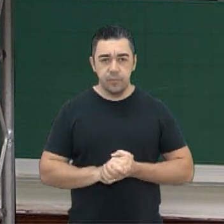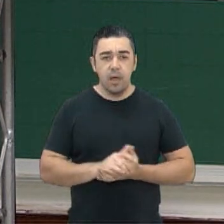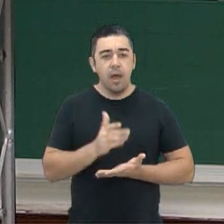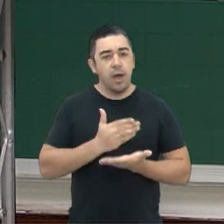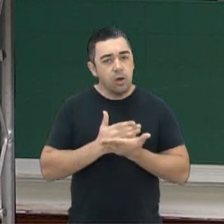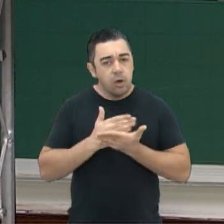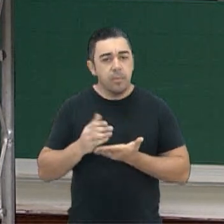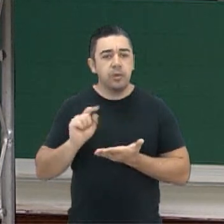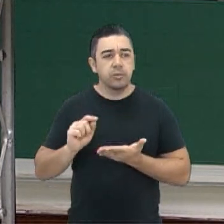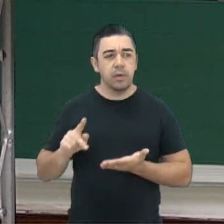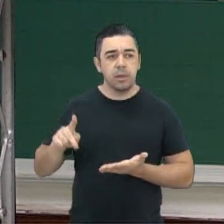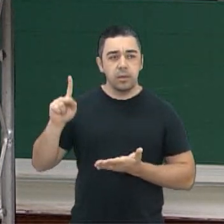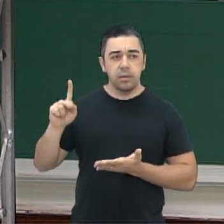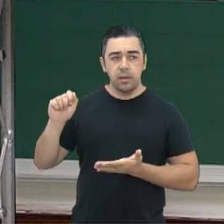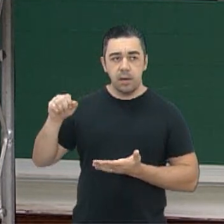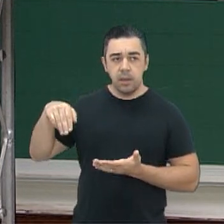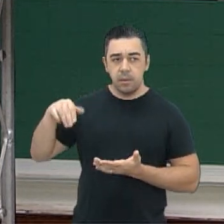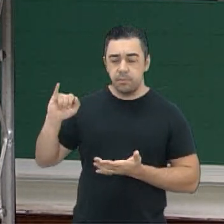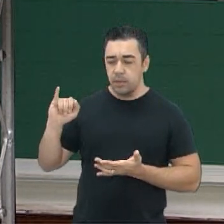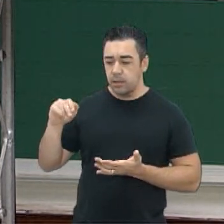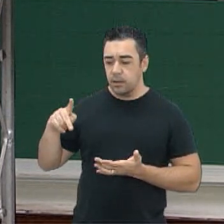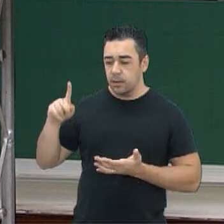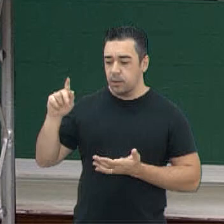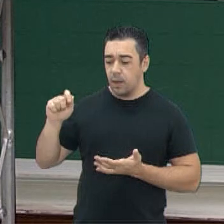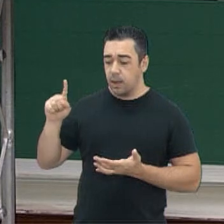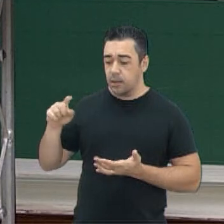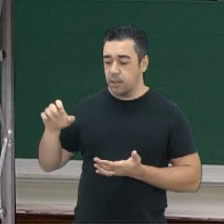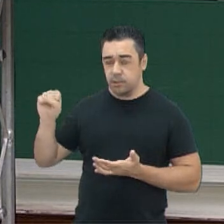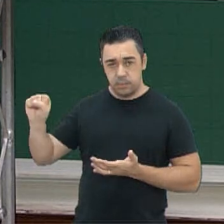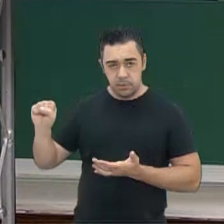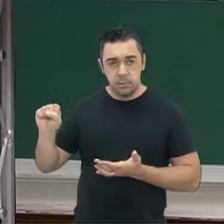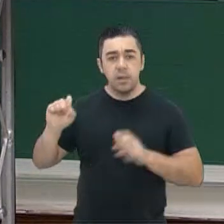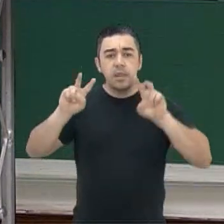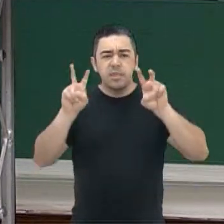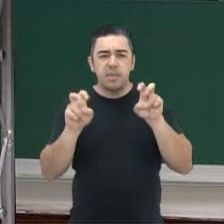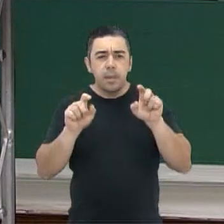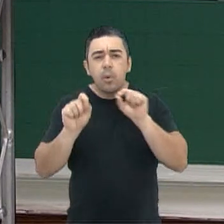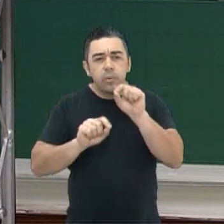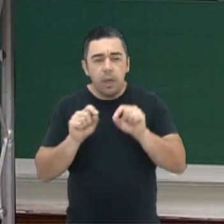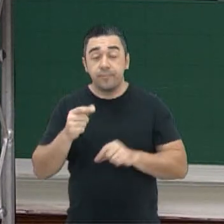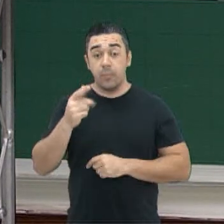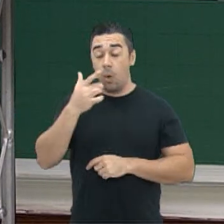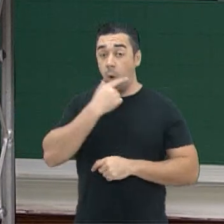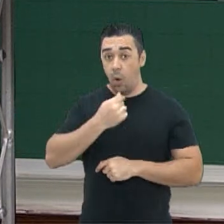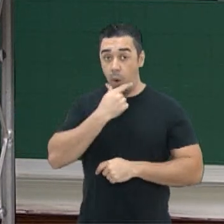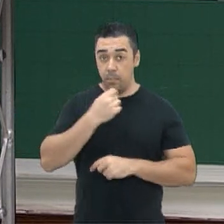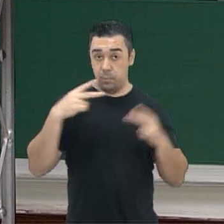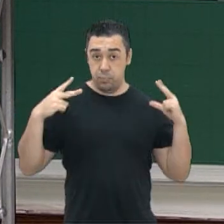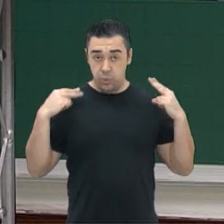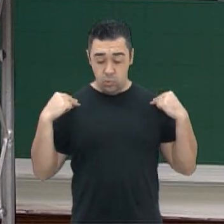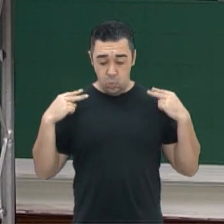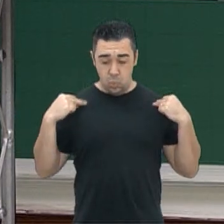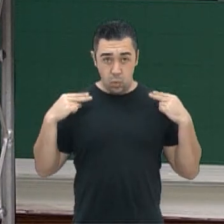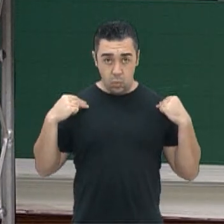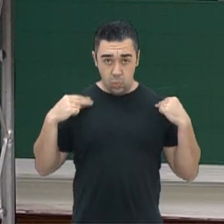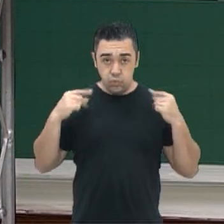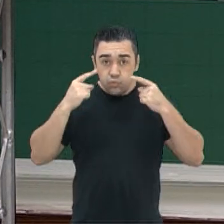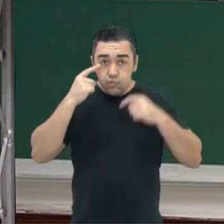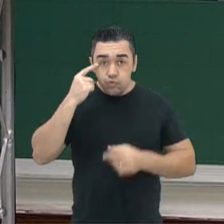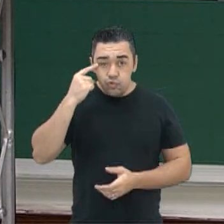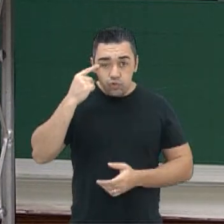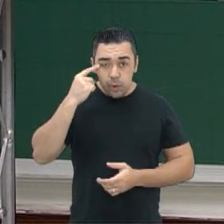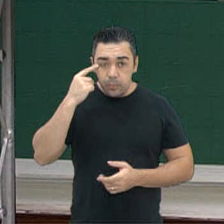Kamikazes, aí é um tema que eu optei por trazer para vocês. Kamikazes eram pilotos suicidas